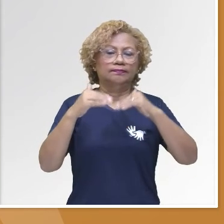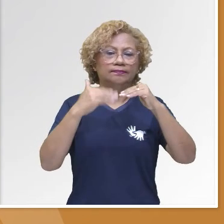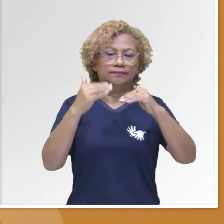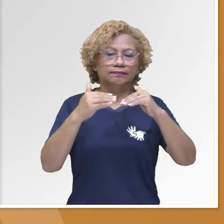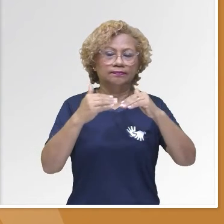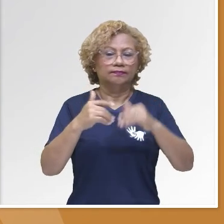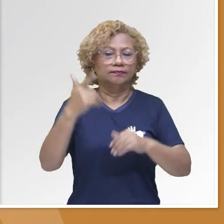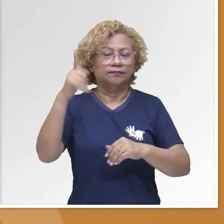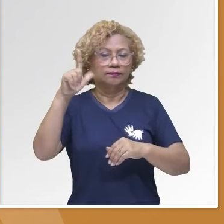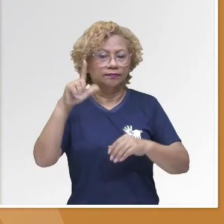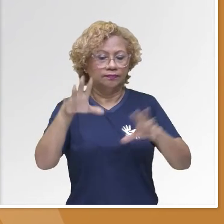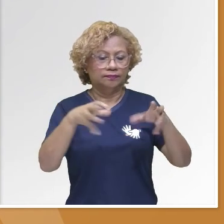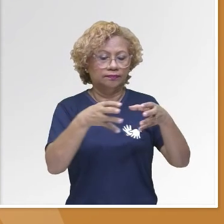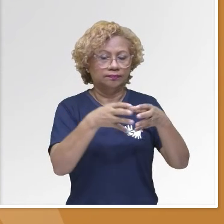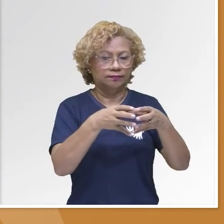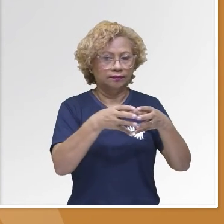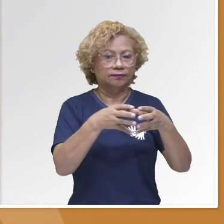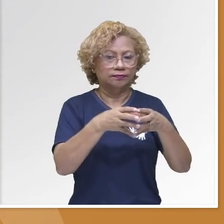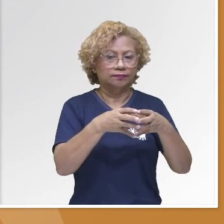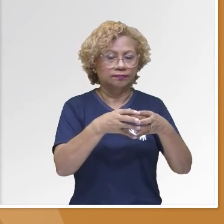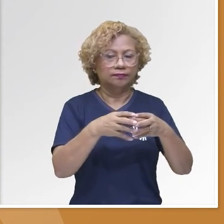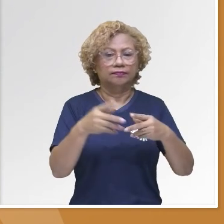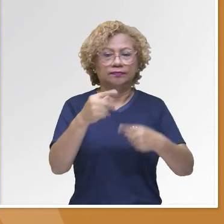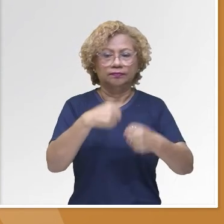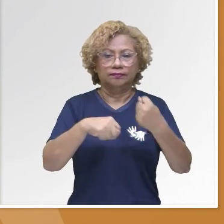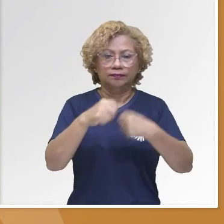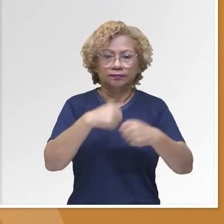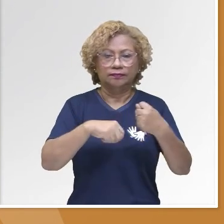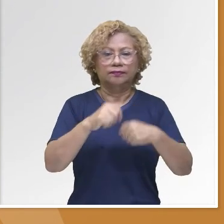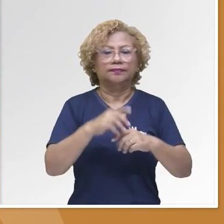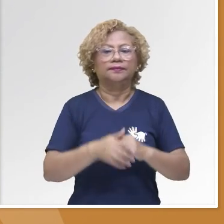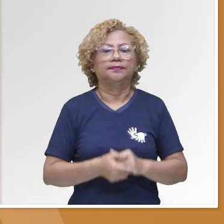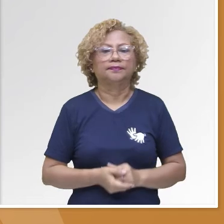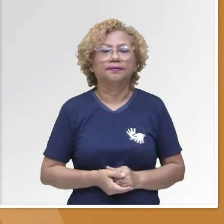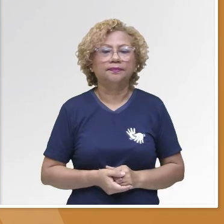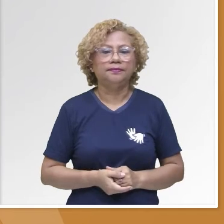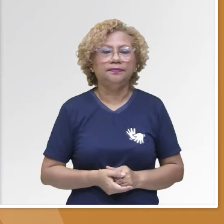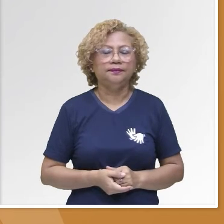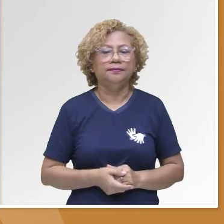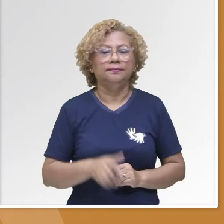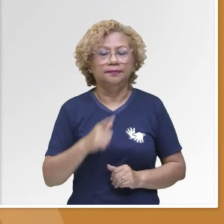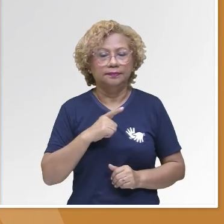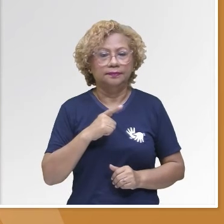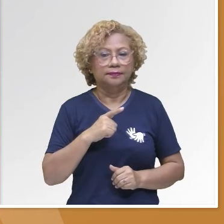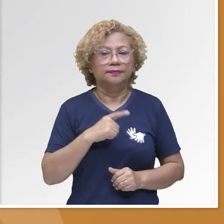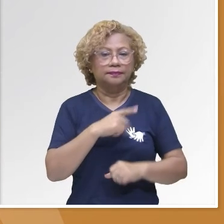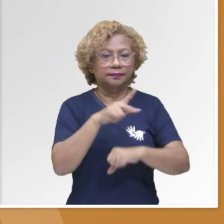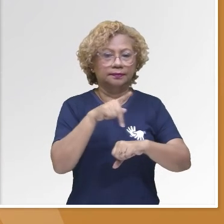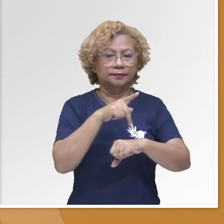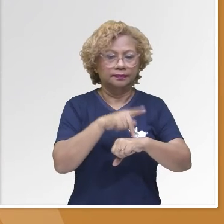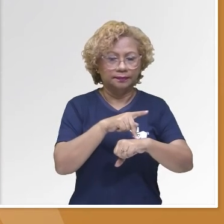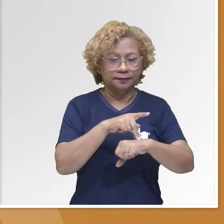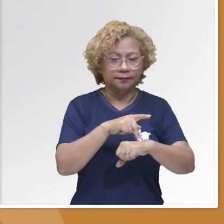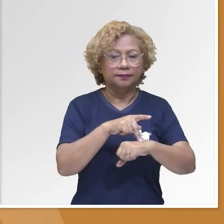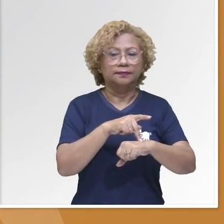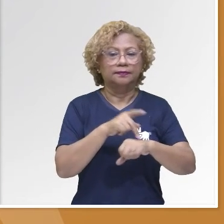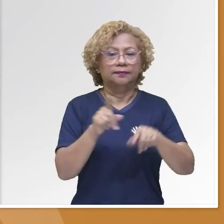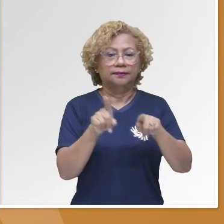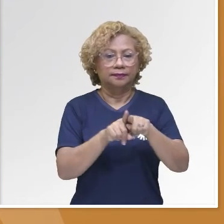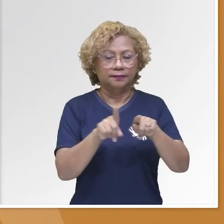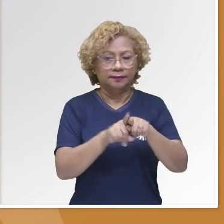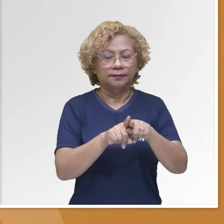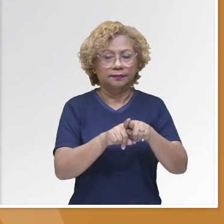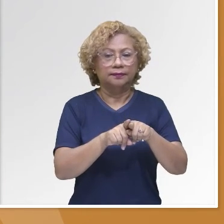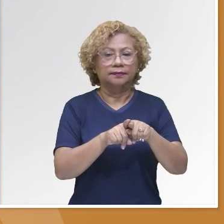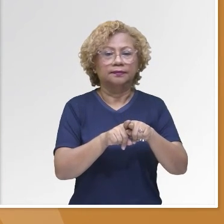econômicos. Então, não vai ficar somente ali na parte da Benelux. Países próximos a esses 3 países, né,